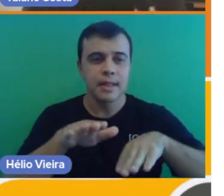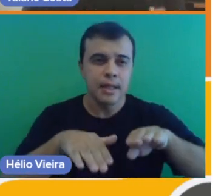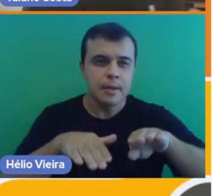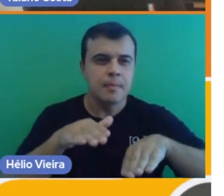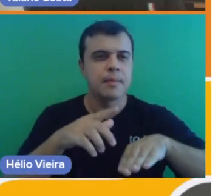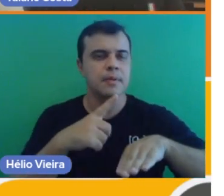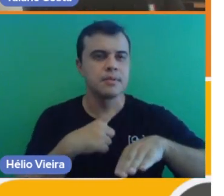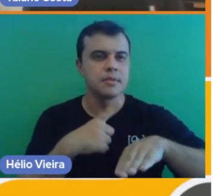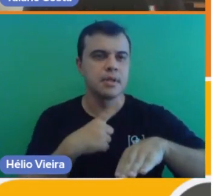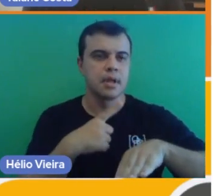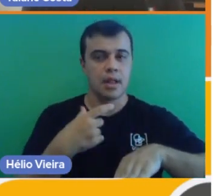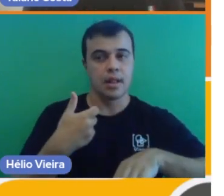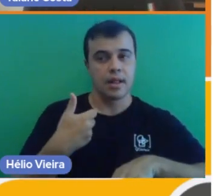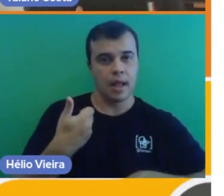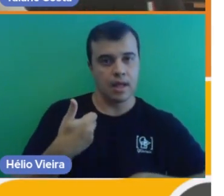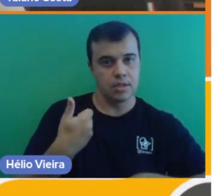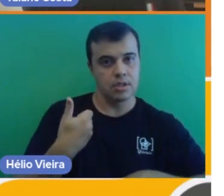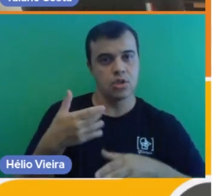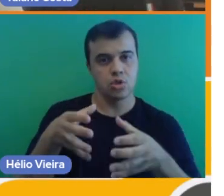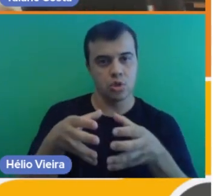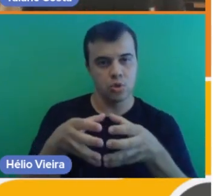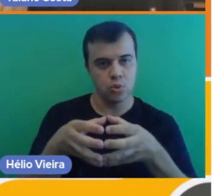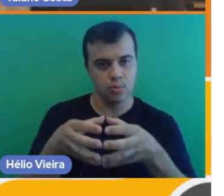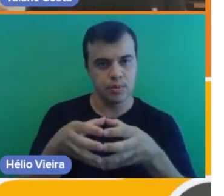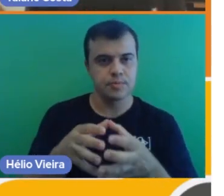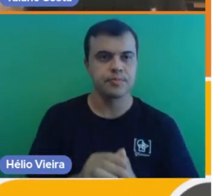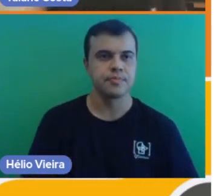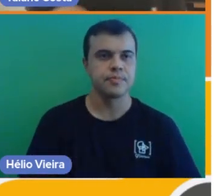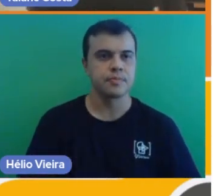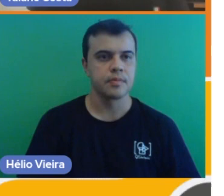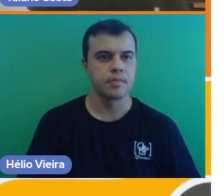muito da faixa etária da turma. Então,